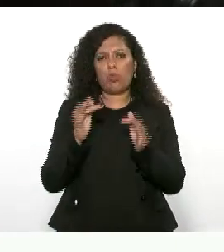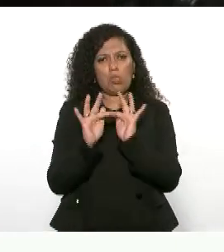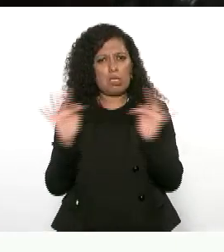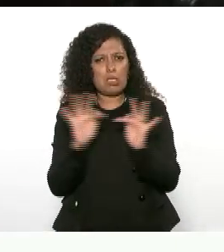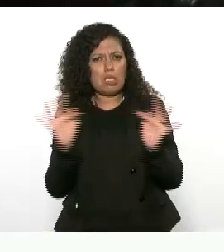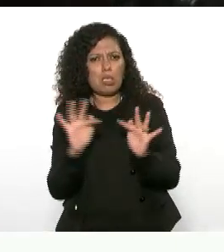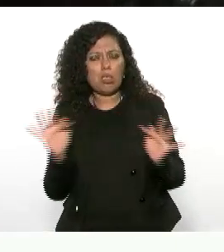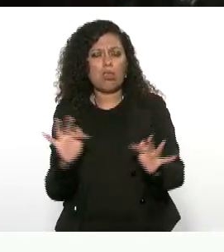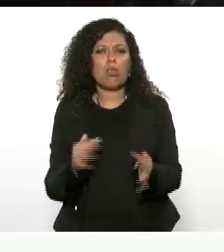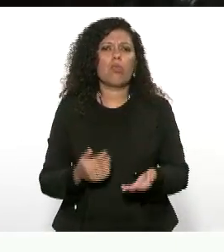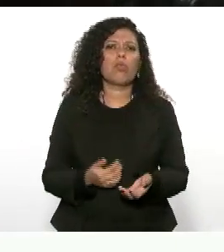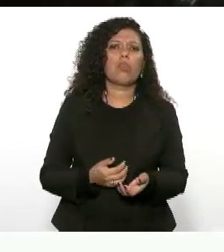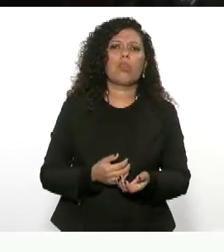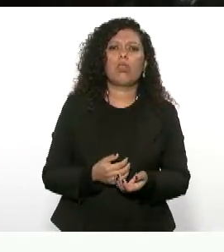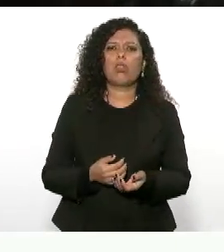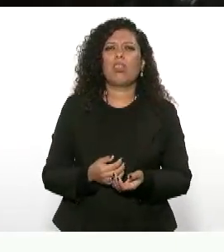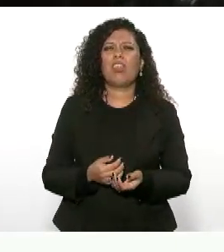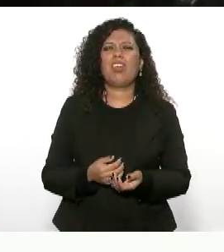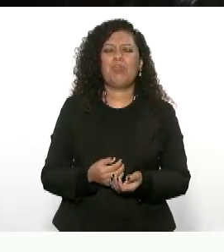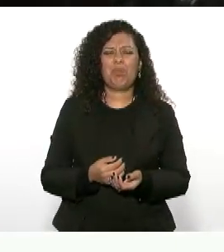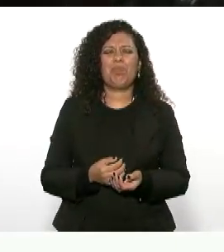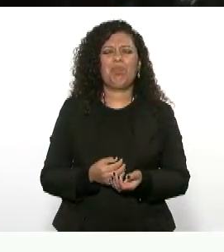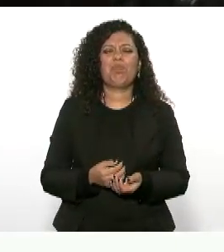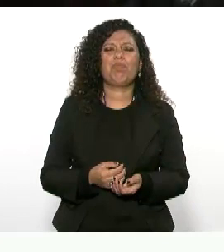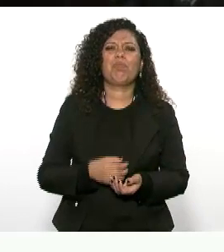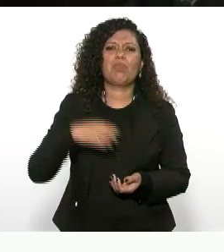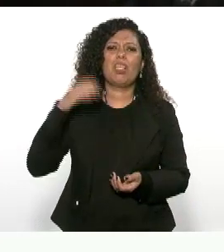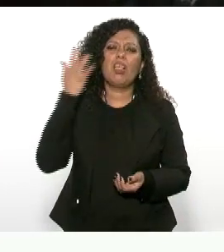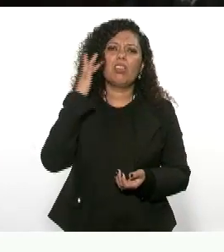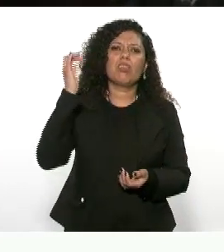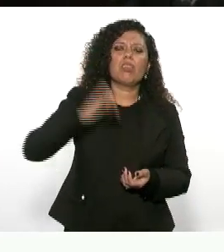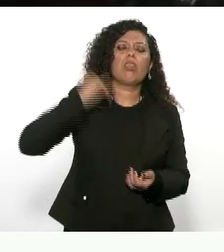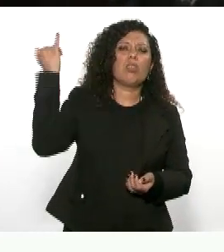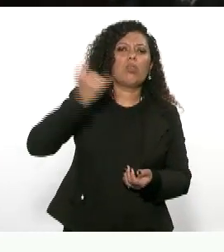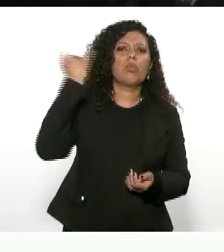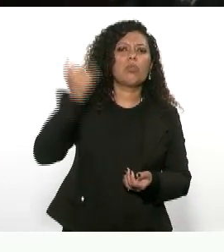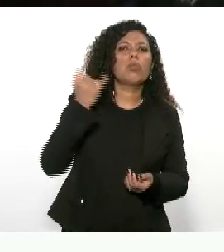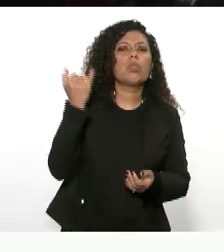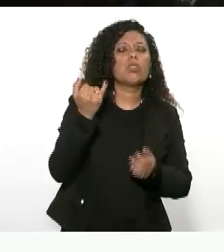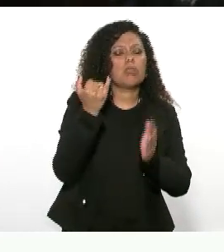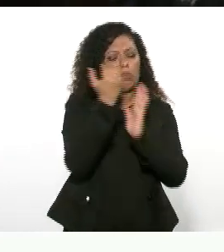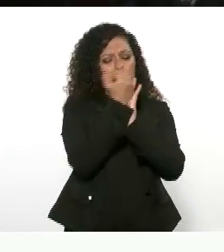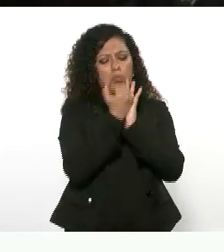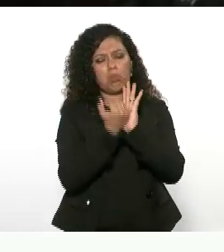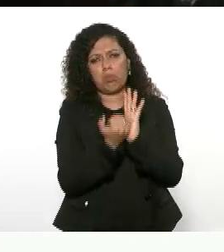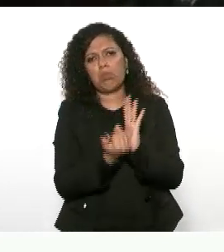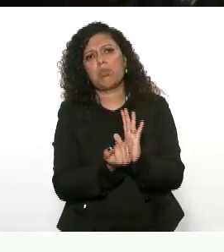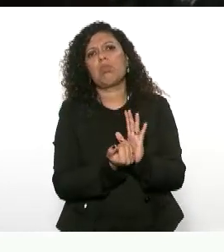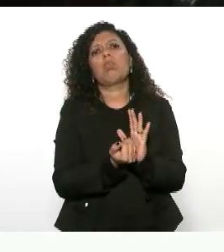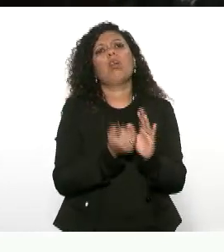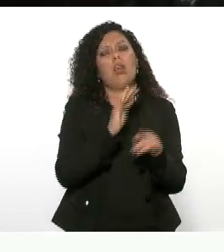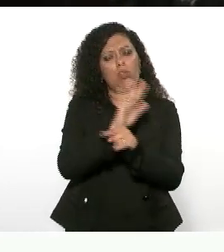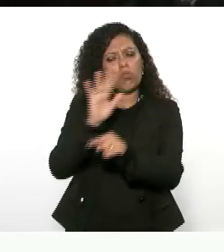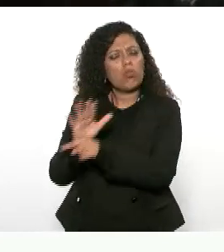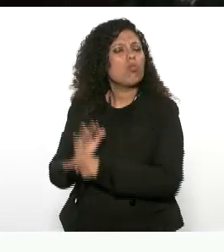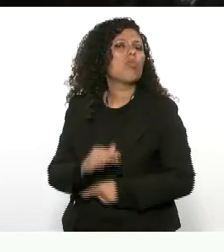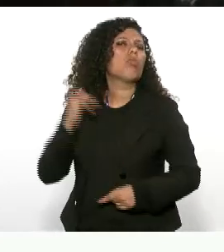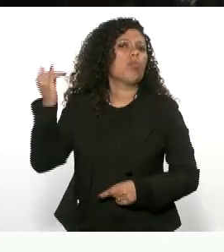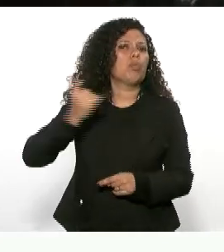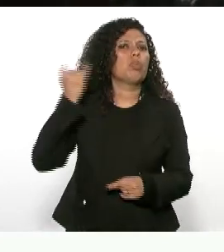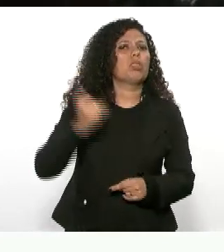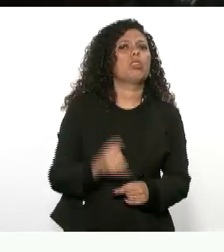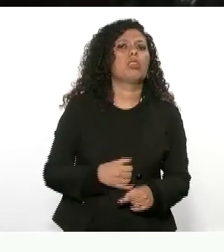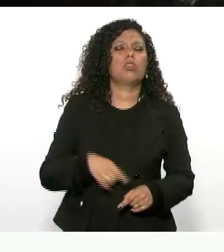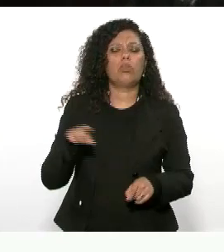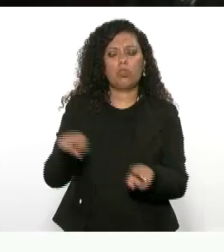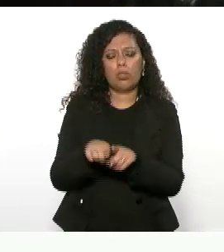maior gasto, eu acho que pode ser uma estratégia muito interessante. Eu estou aqui, acho que é importante a gente dizer